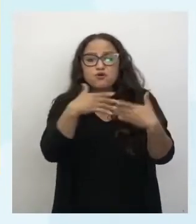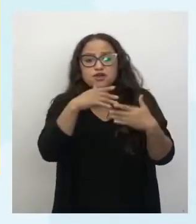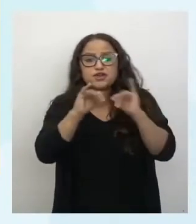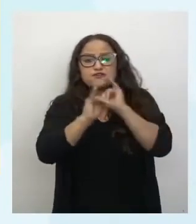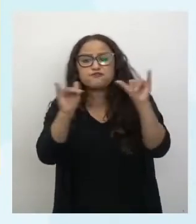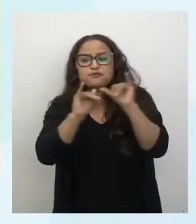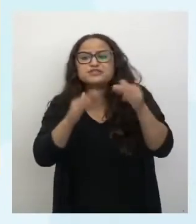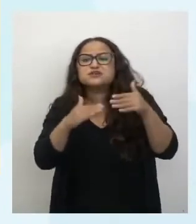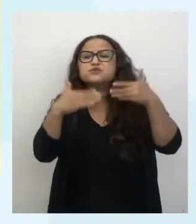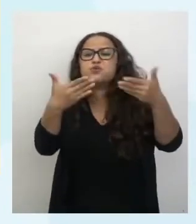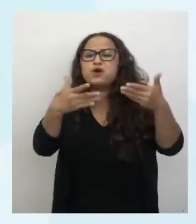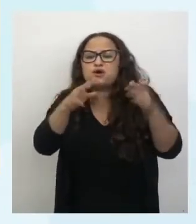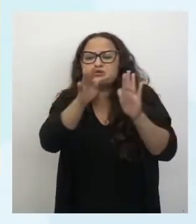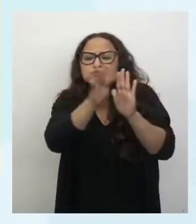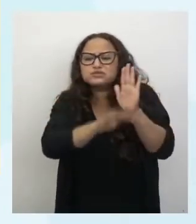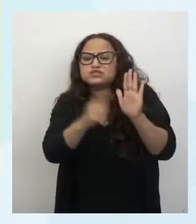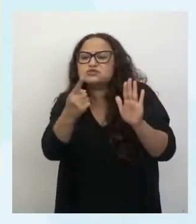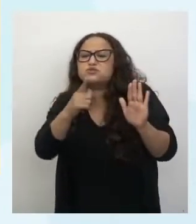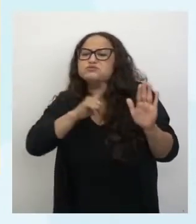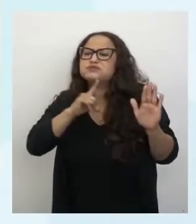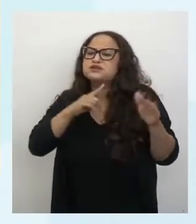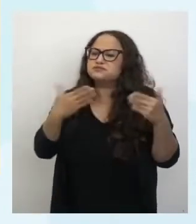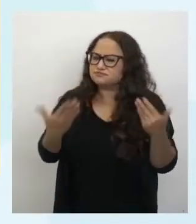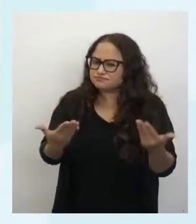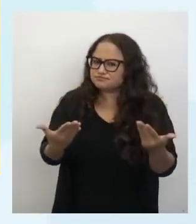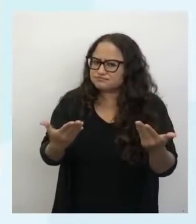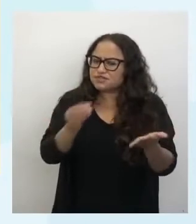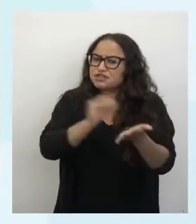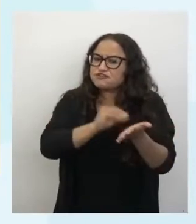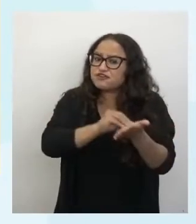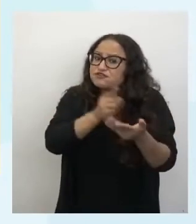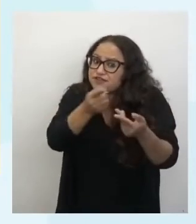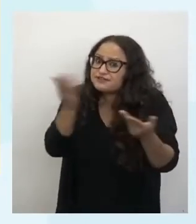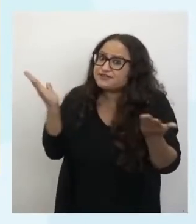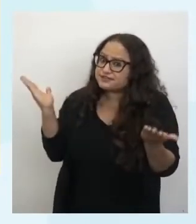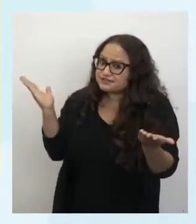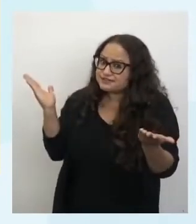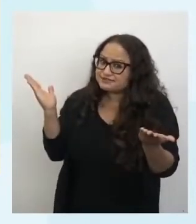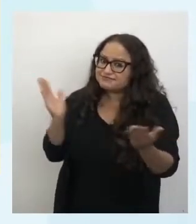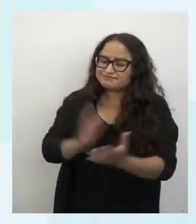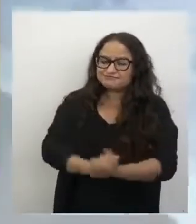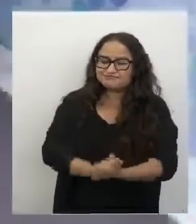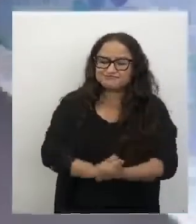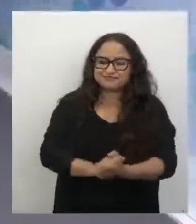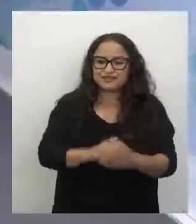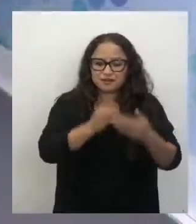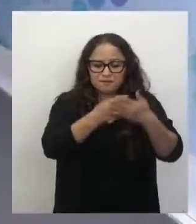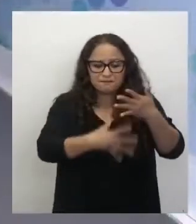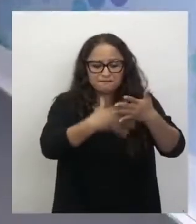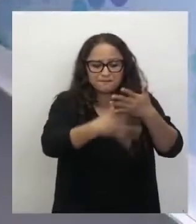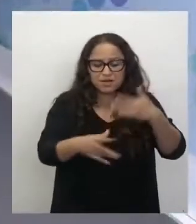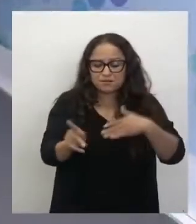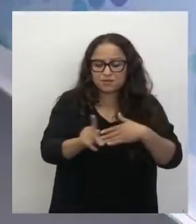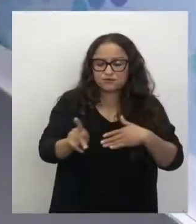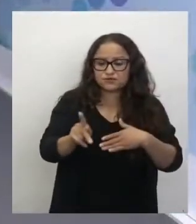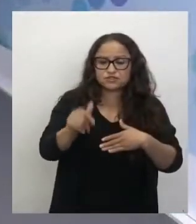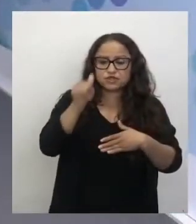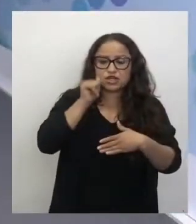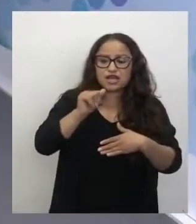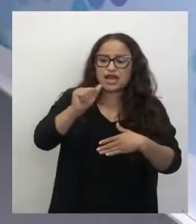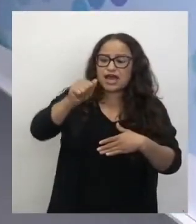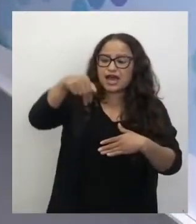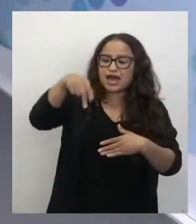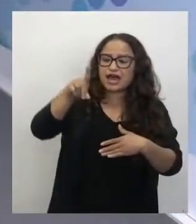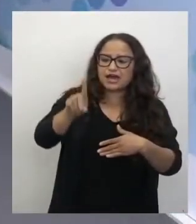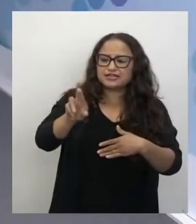aí? Vamos ver se eles lembram de alguns. Pode voltar. Está subindo aqui, ó. Os alunos da professora Andréia colocaram assim: um